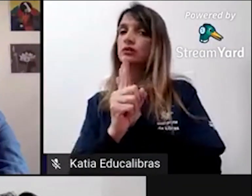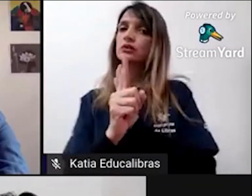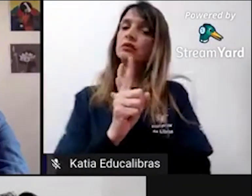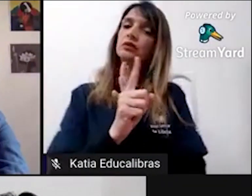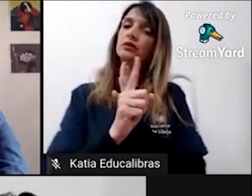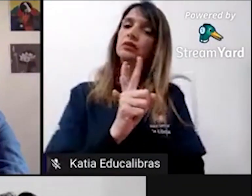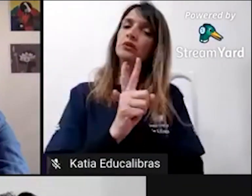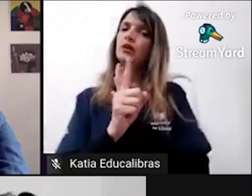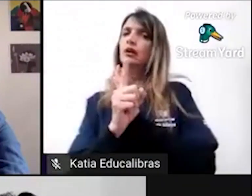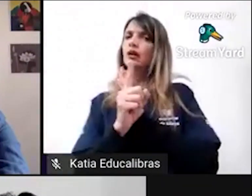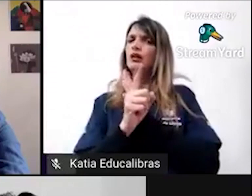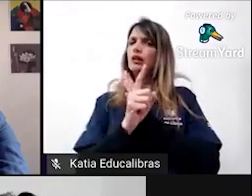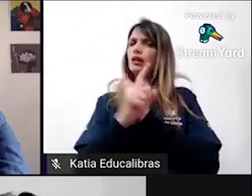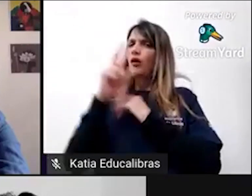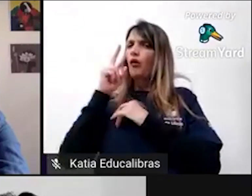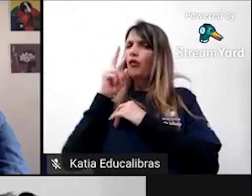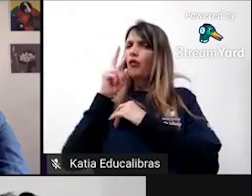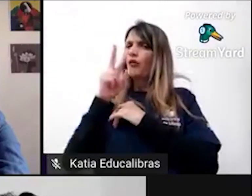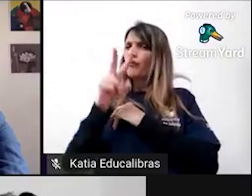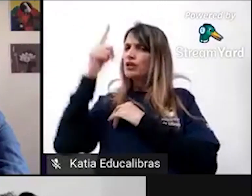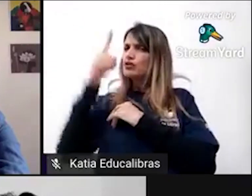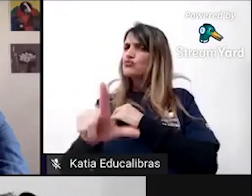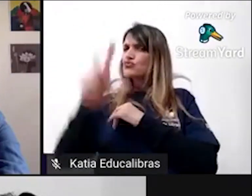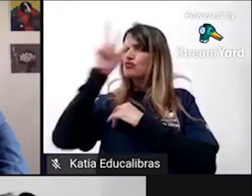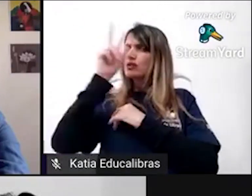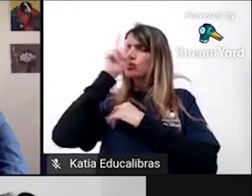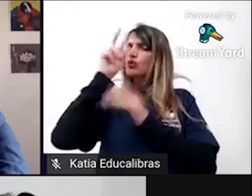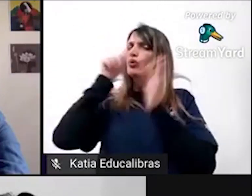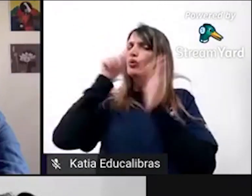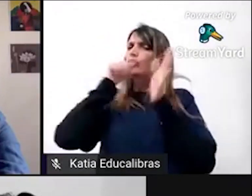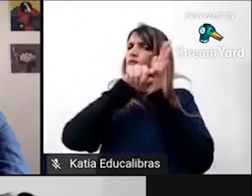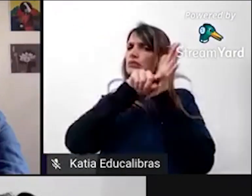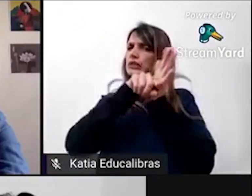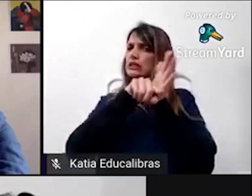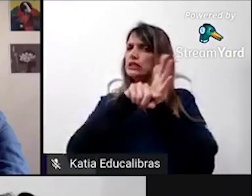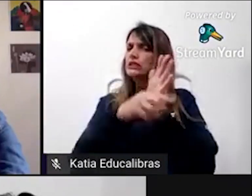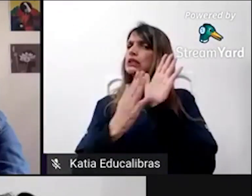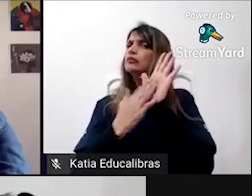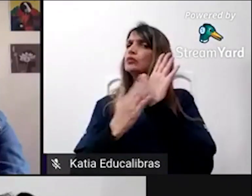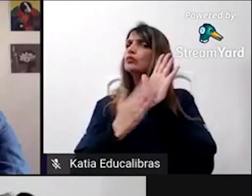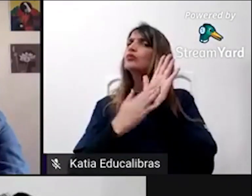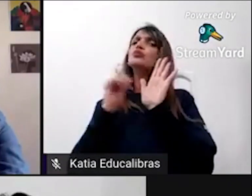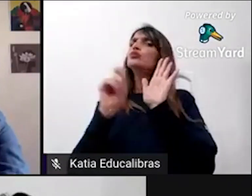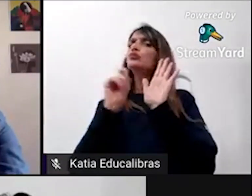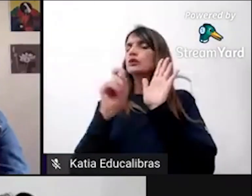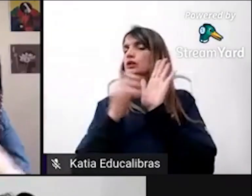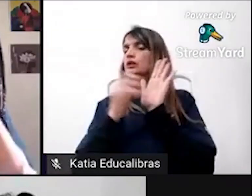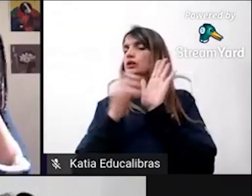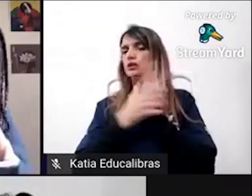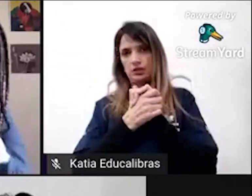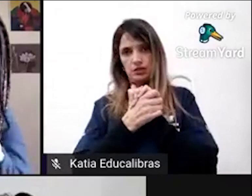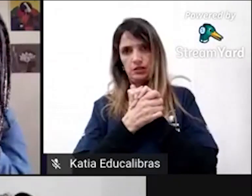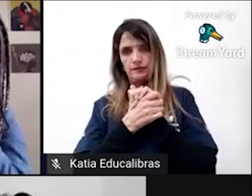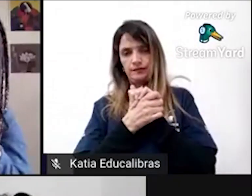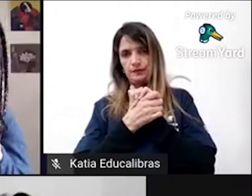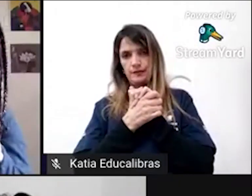a rever essa história. A gente está propondo a colocar